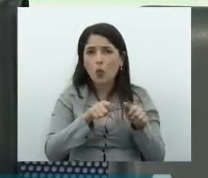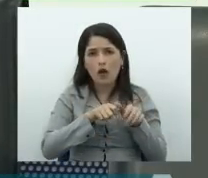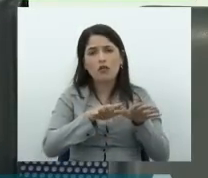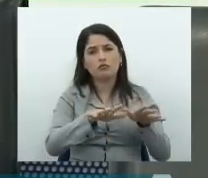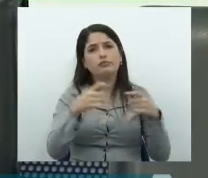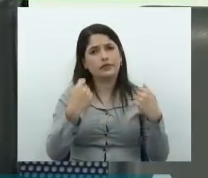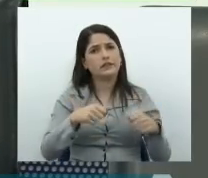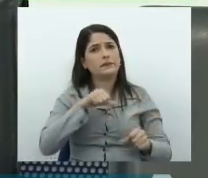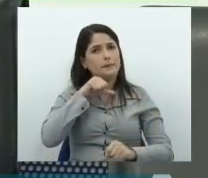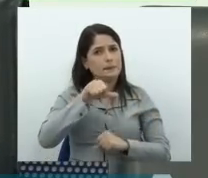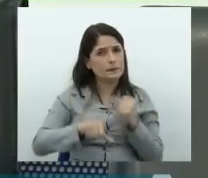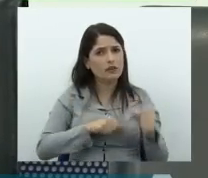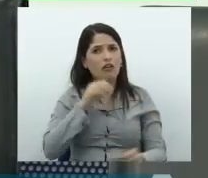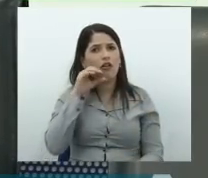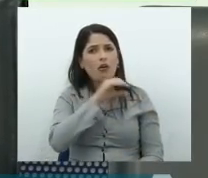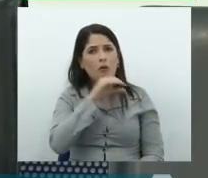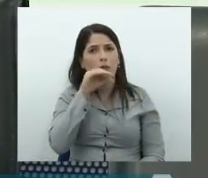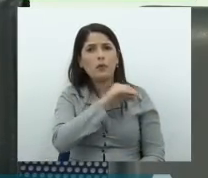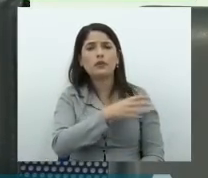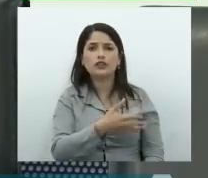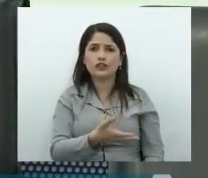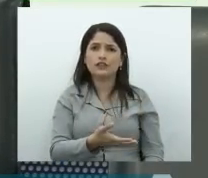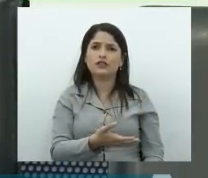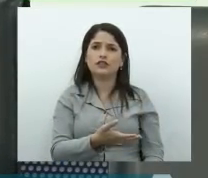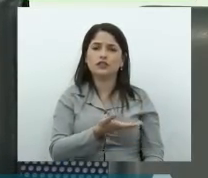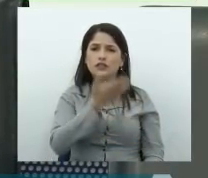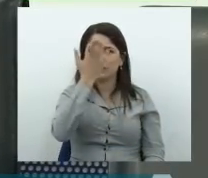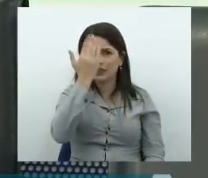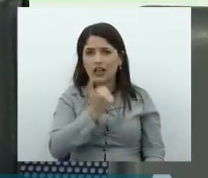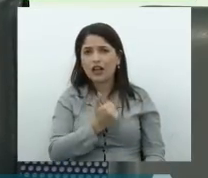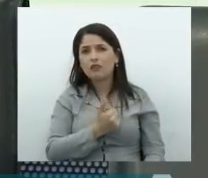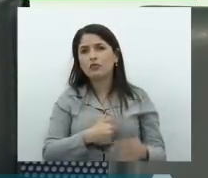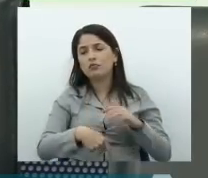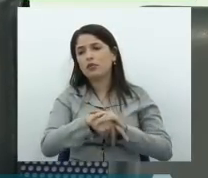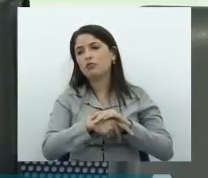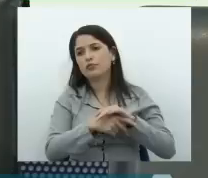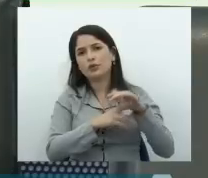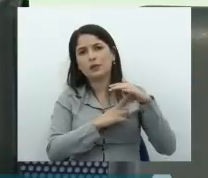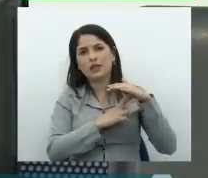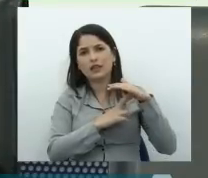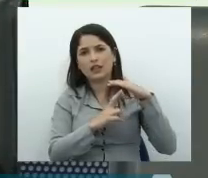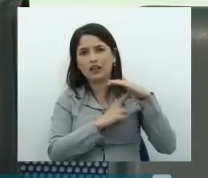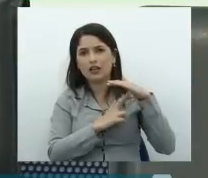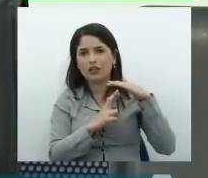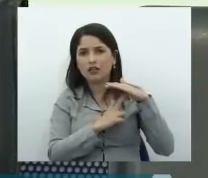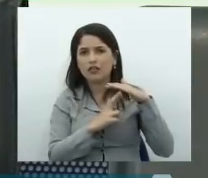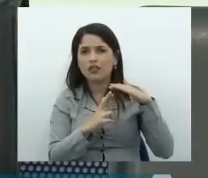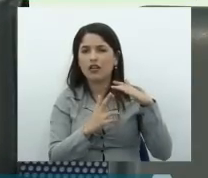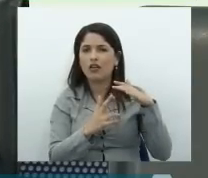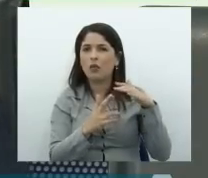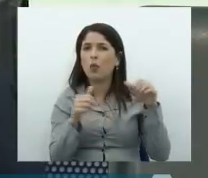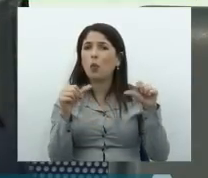de terminais é uma situação realmente muito ruim, porque o certo seria você ter radiais